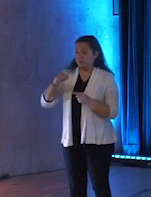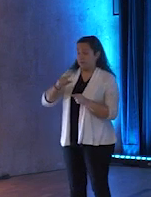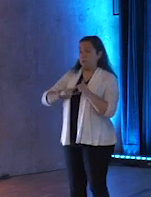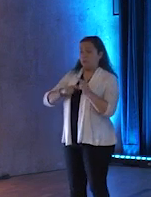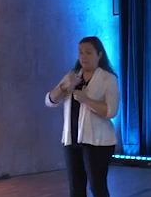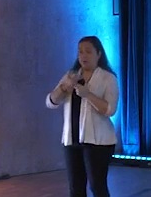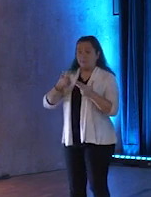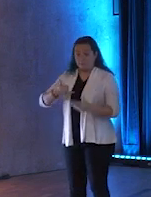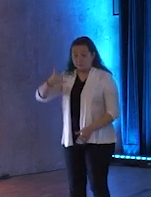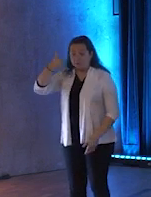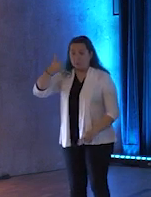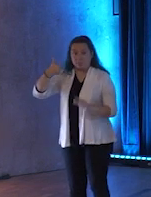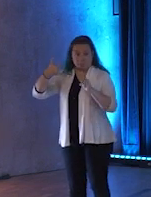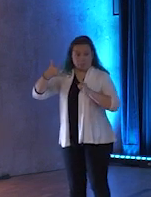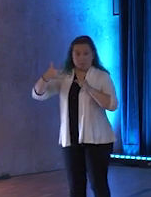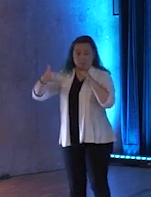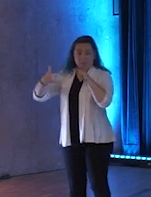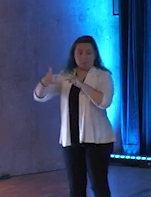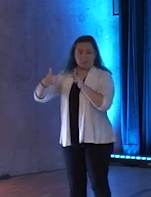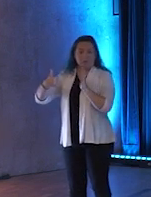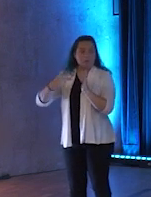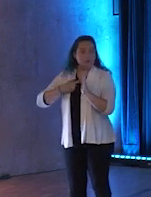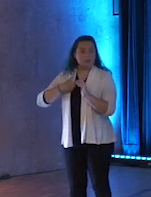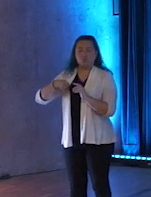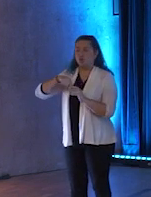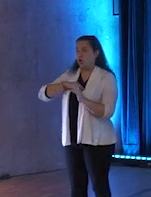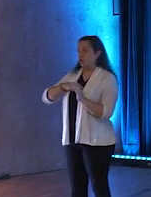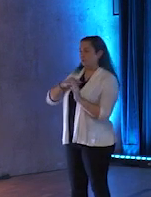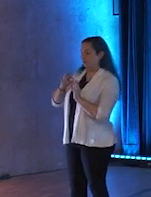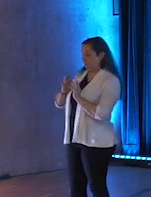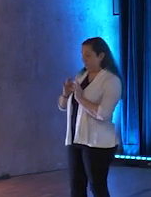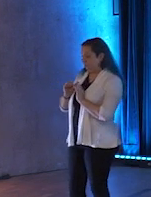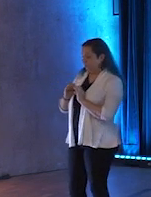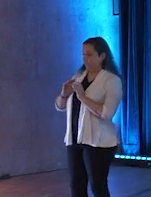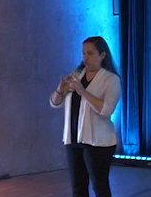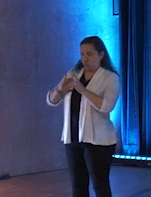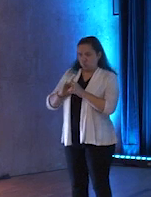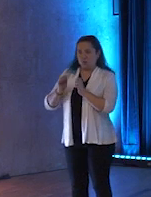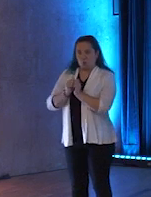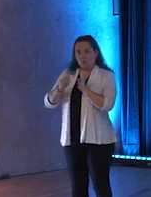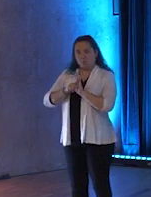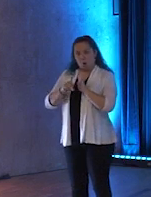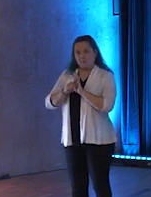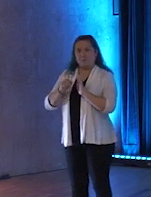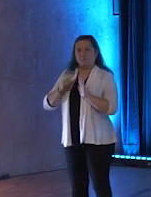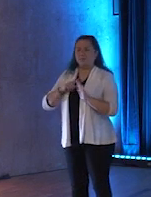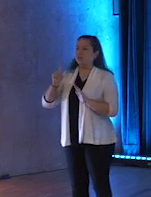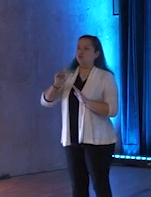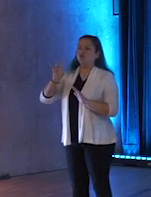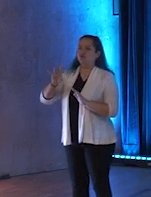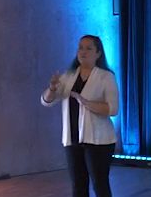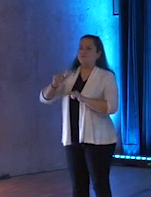equipamentos, praticamente extensões materiais dos nossos corpos, prometem guardar não mais coisas